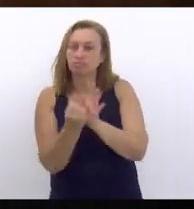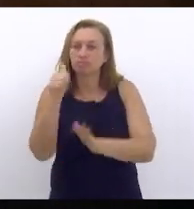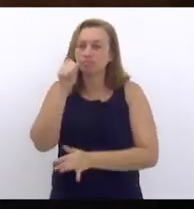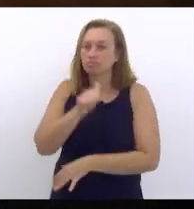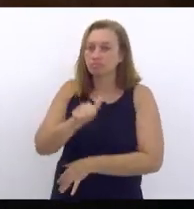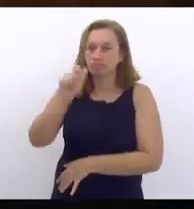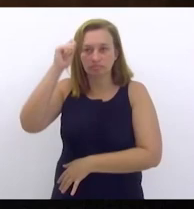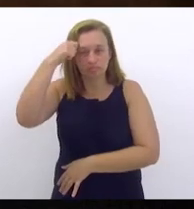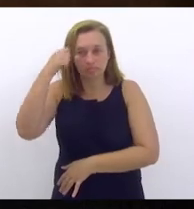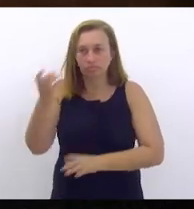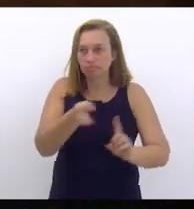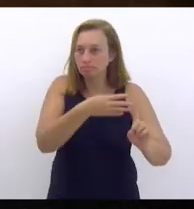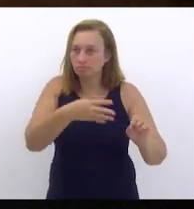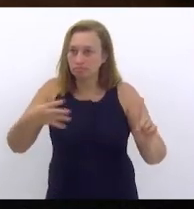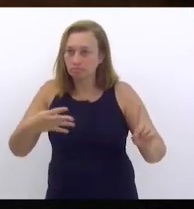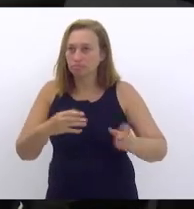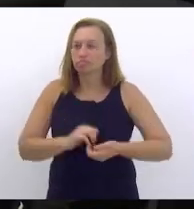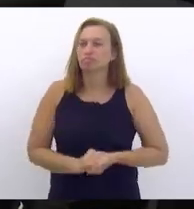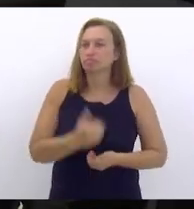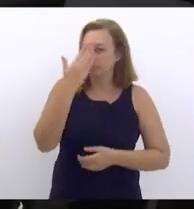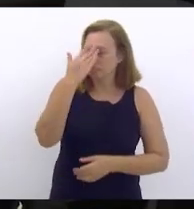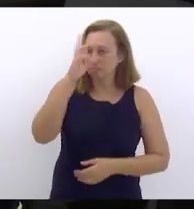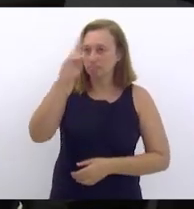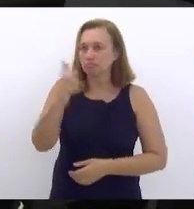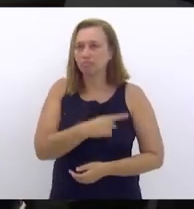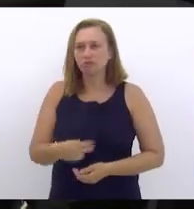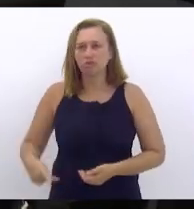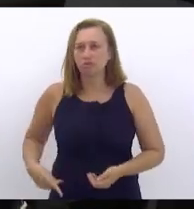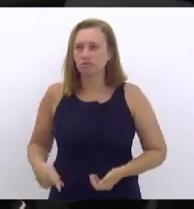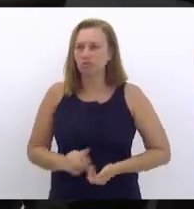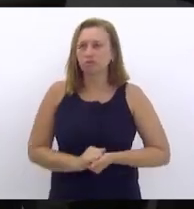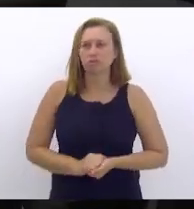pessoas negras e LGBTQIA+. Obrigada, presidente.